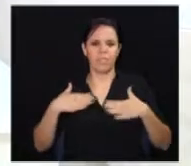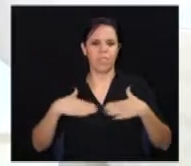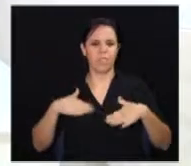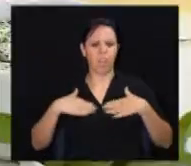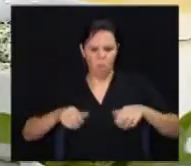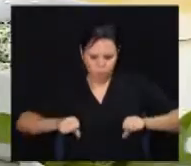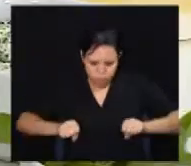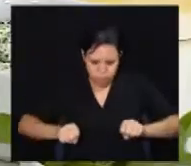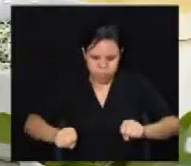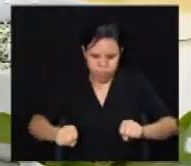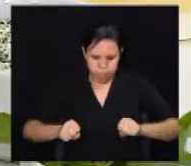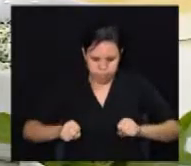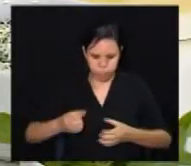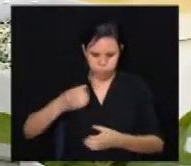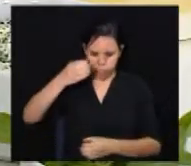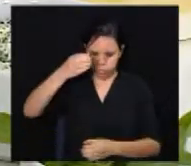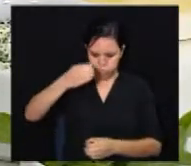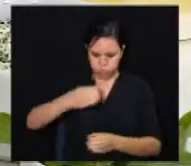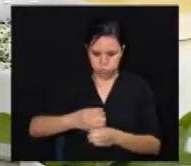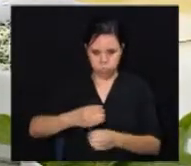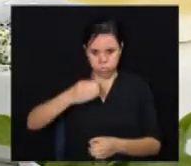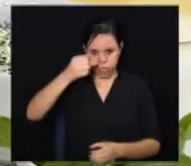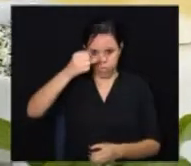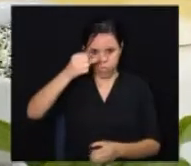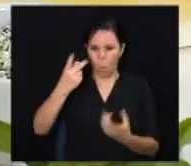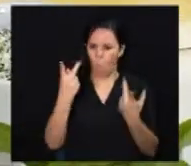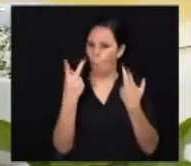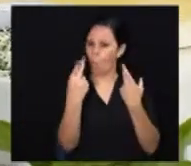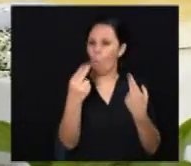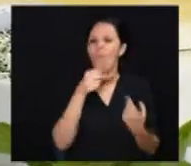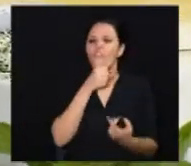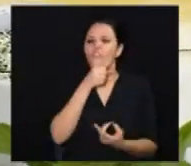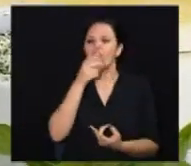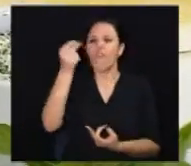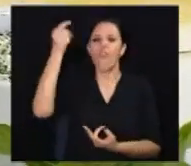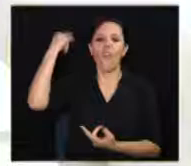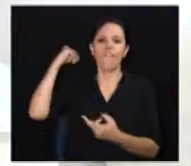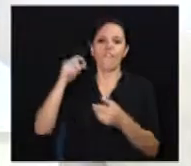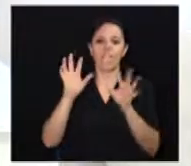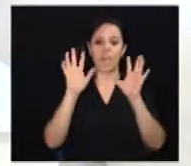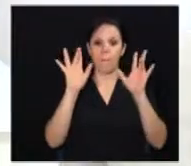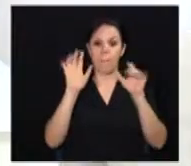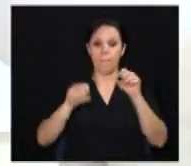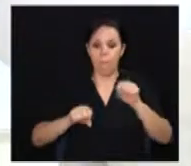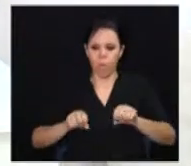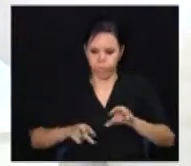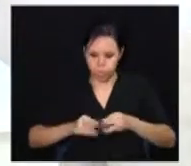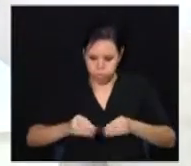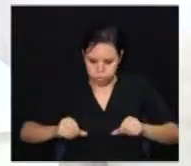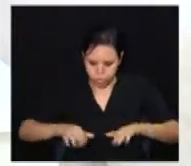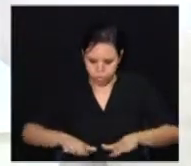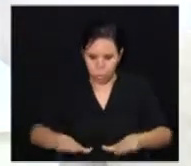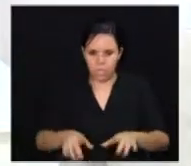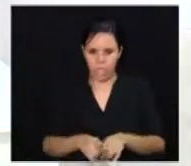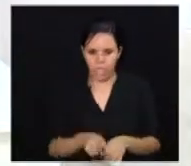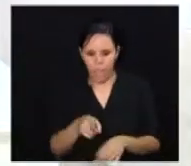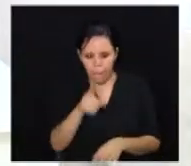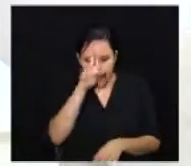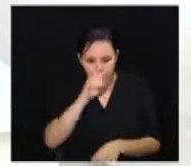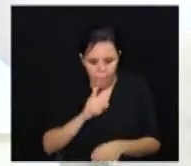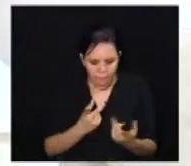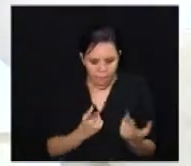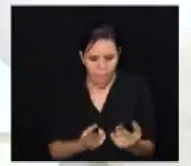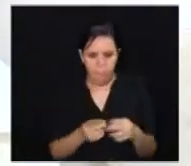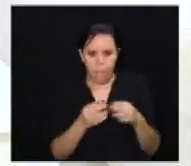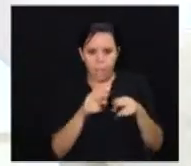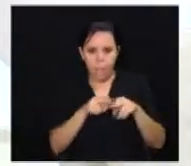uma garrafa, da maneira que os nossos avós faziam mesmo na mão. E ela tá amarelinha assim por conta da gema? Da gema do ovo